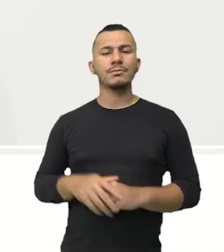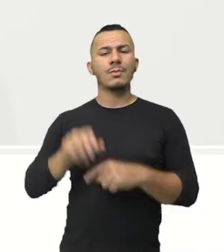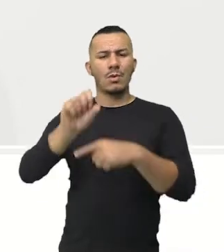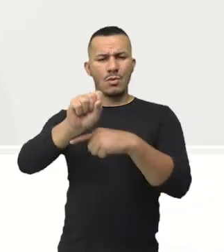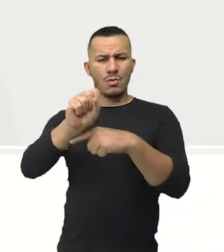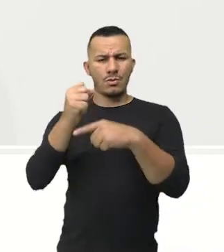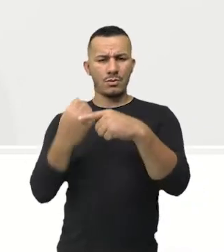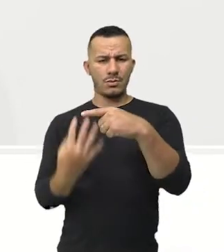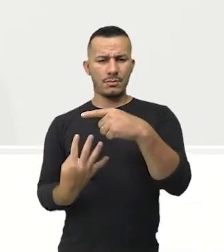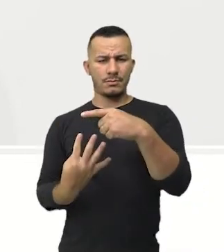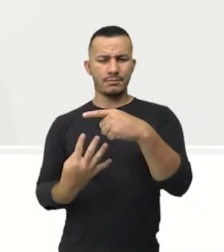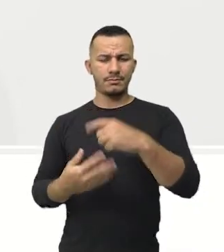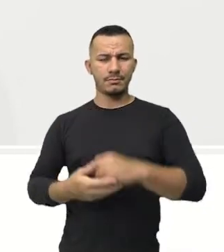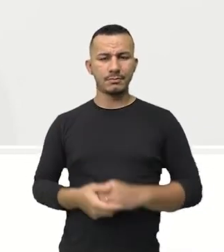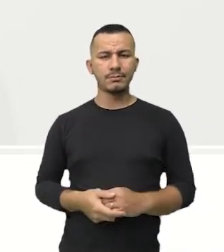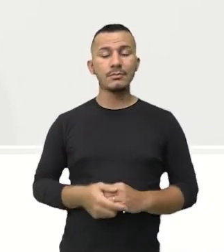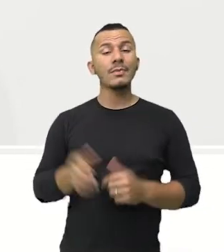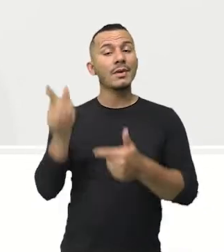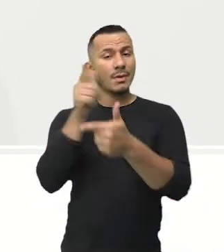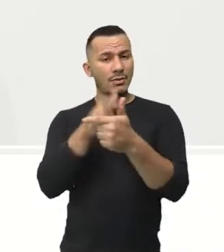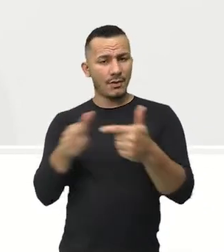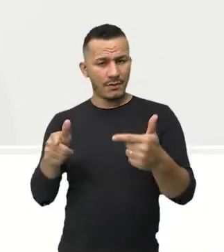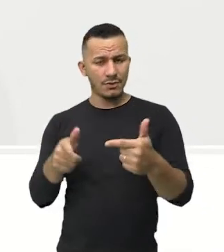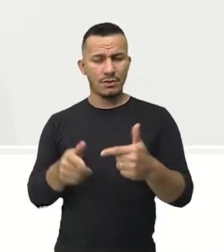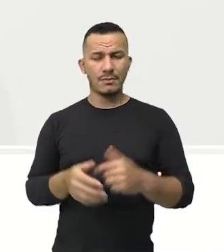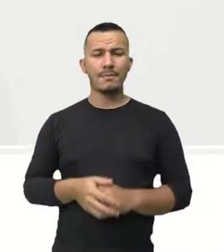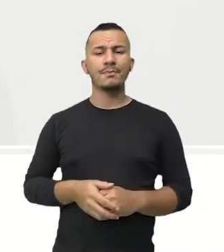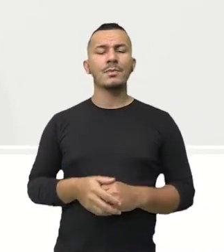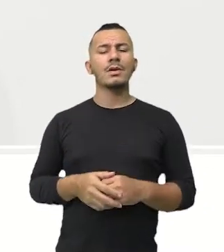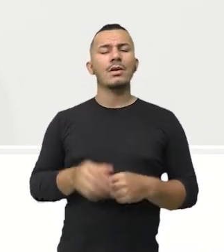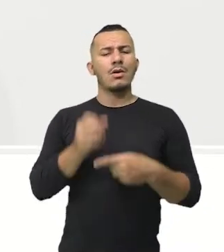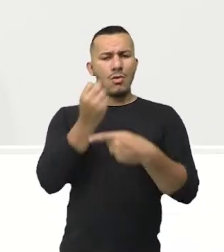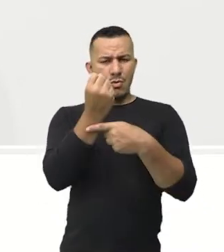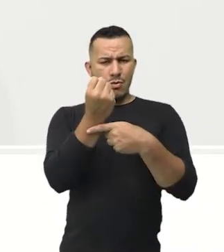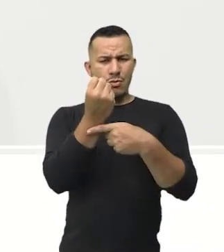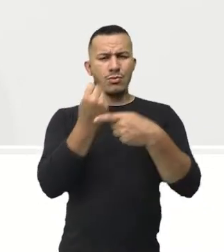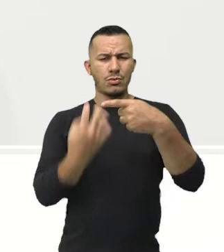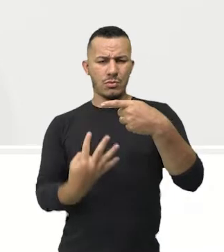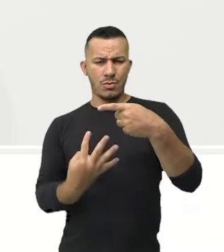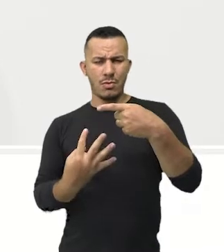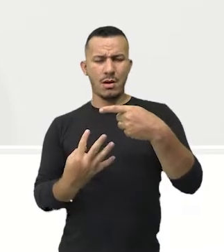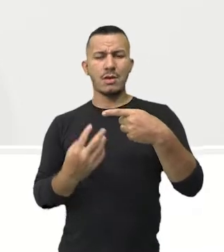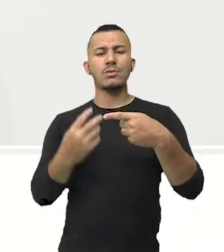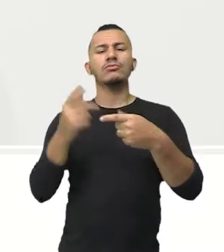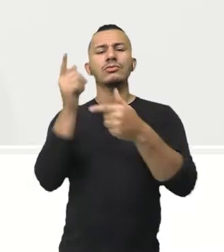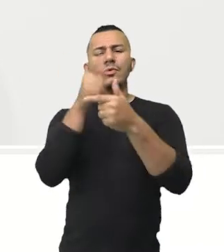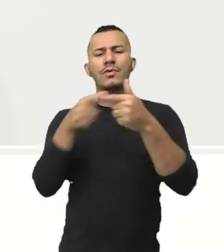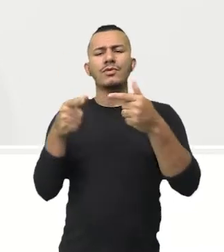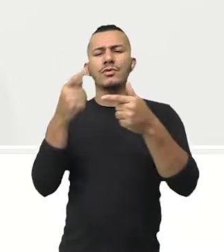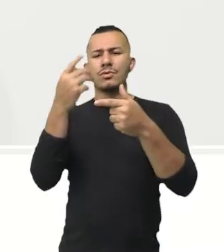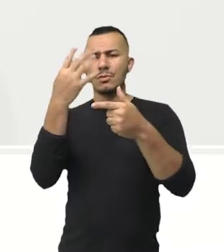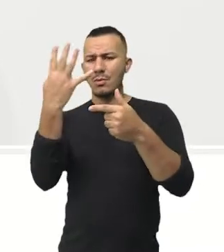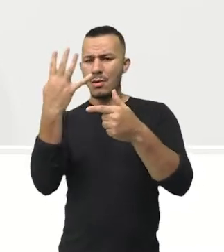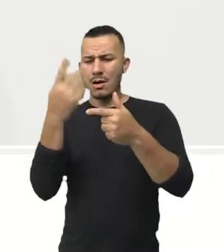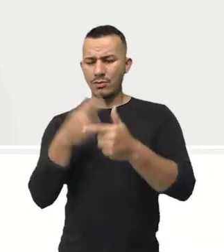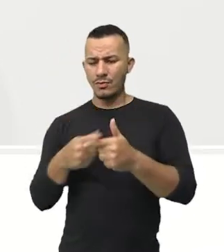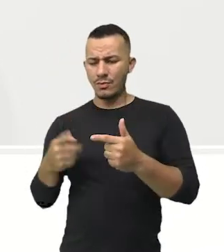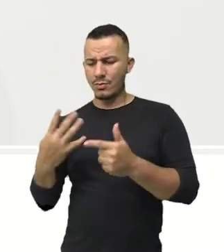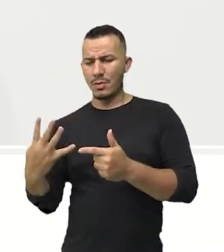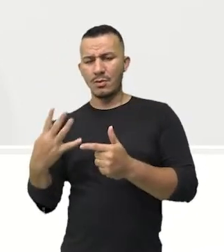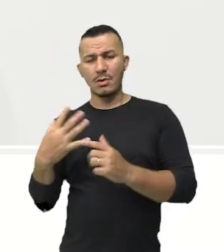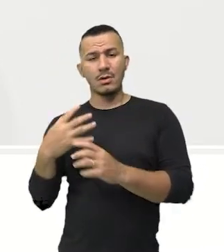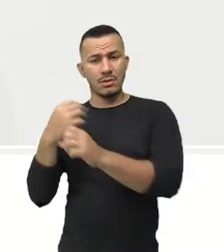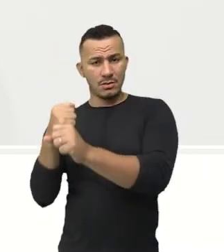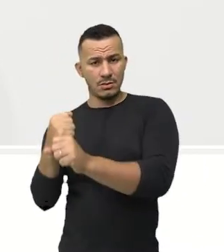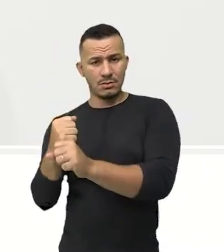4. Vamos simplificar essa fração. Simplificando 8 sobre 4. Por 4, nós vamos obter